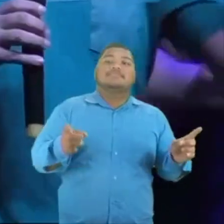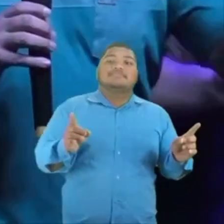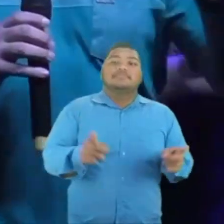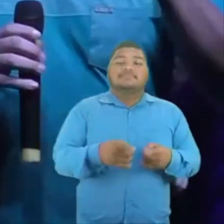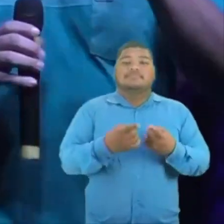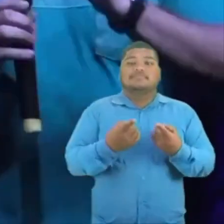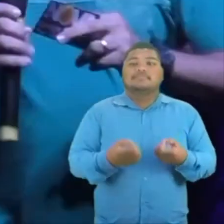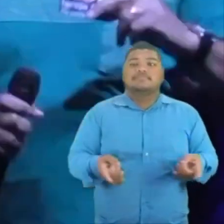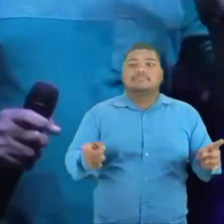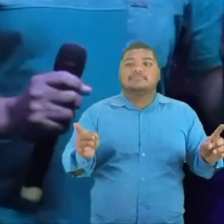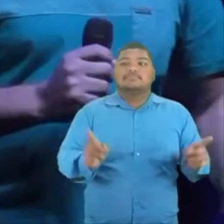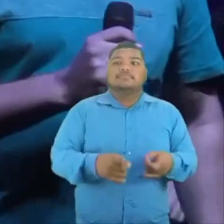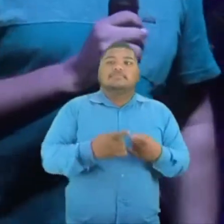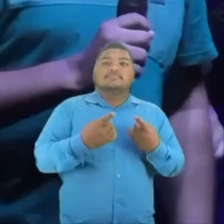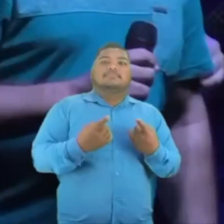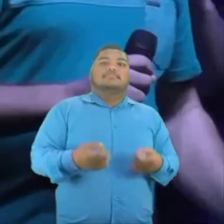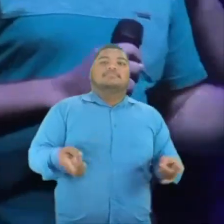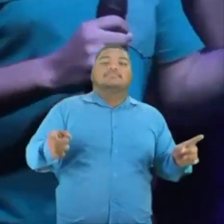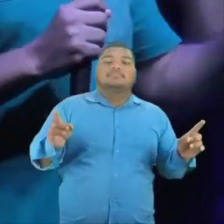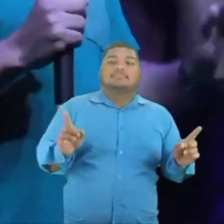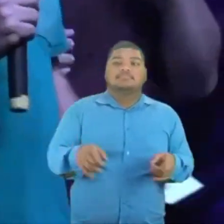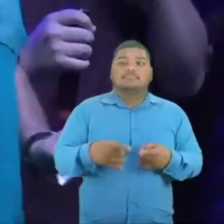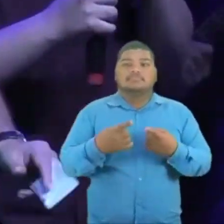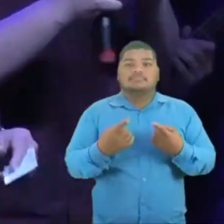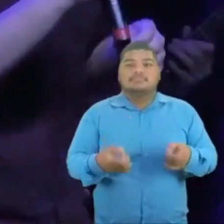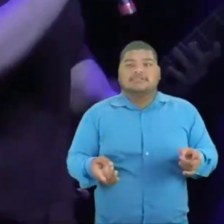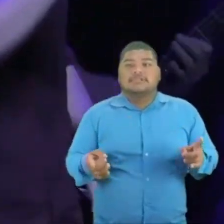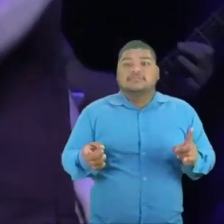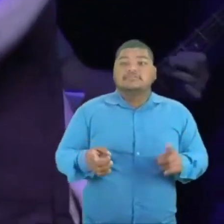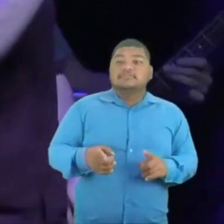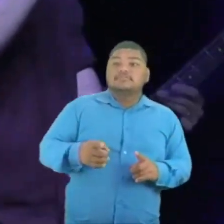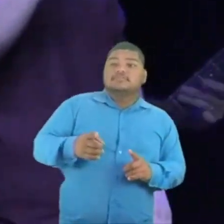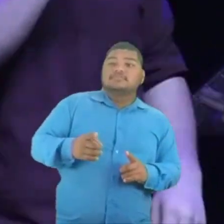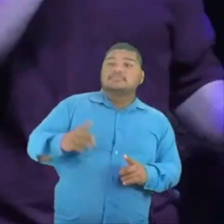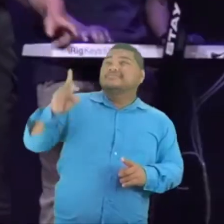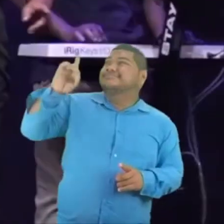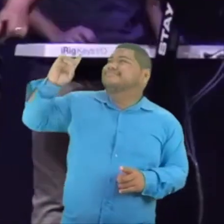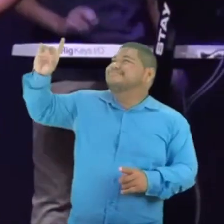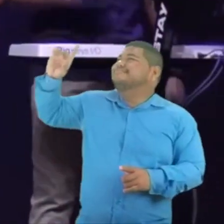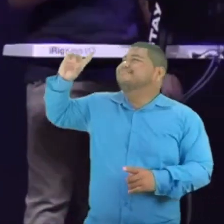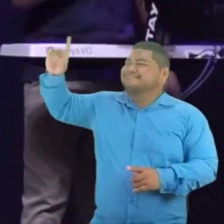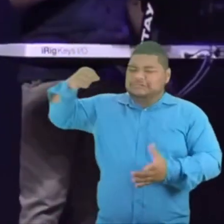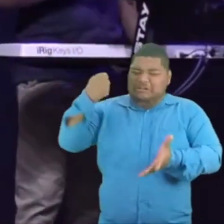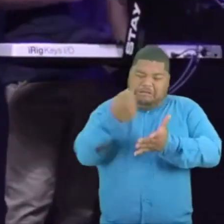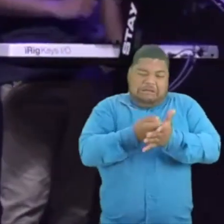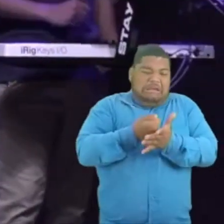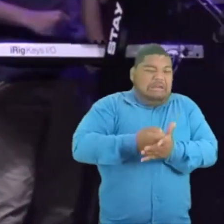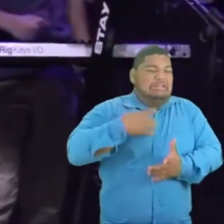Deus está no